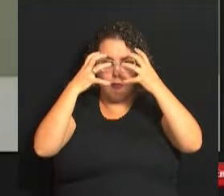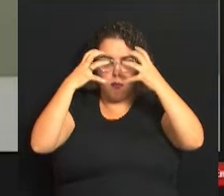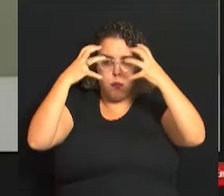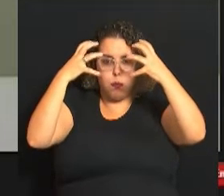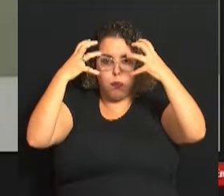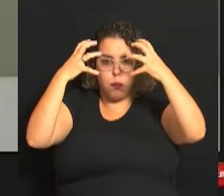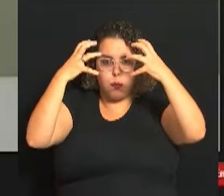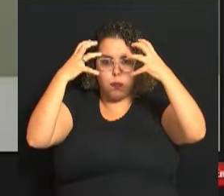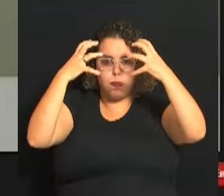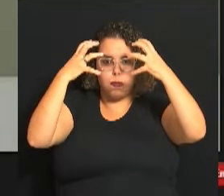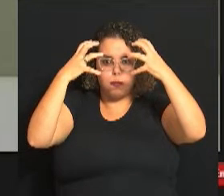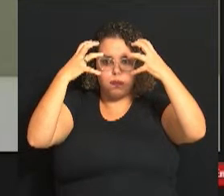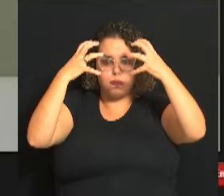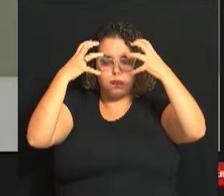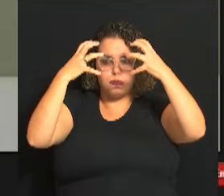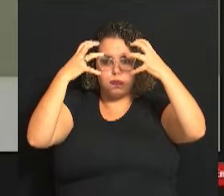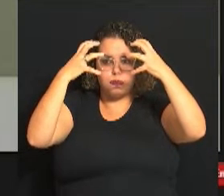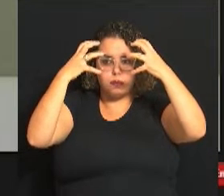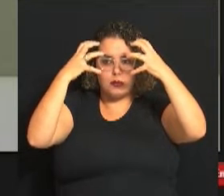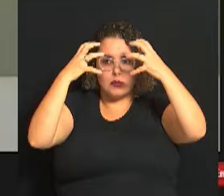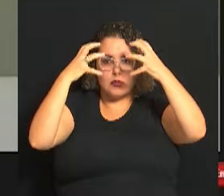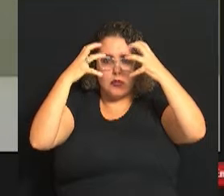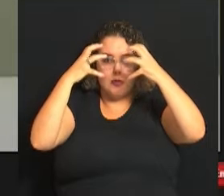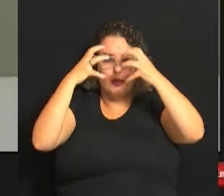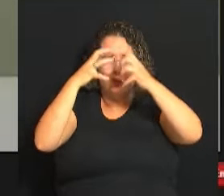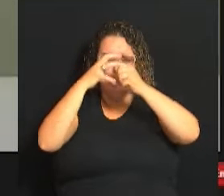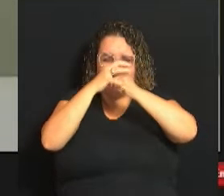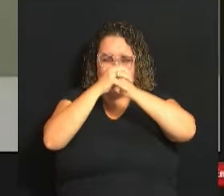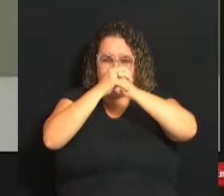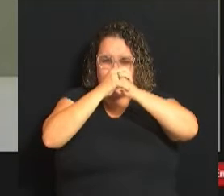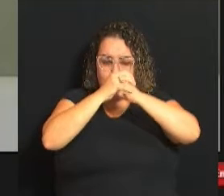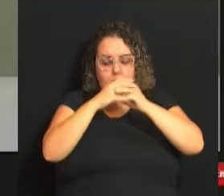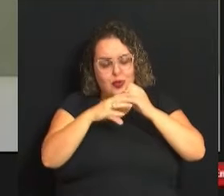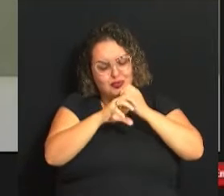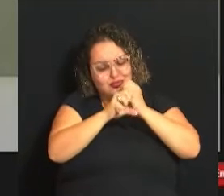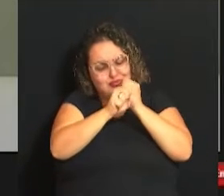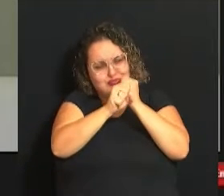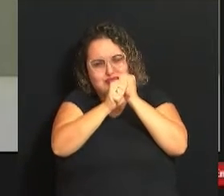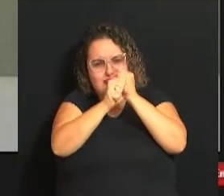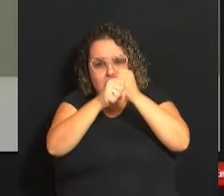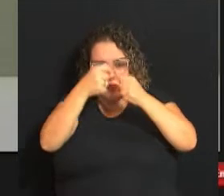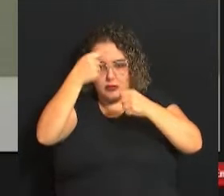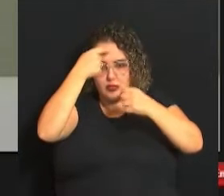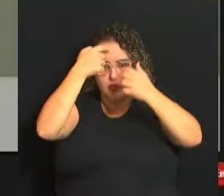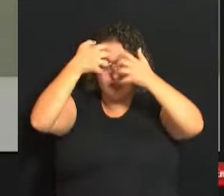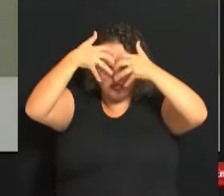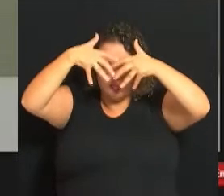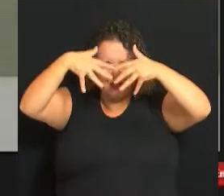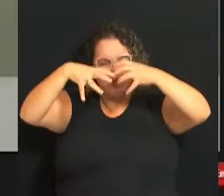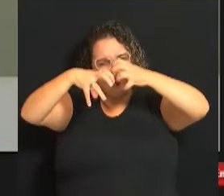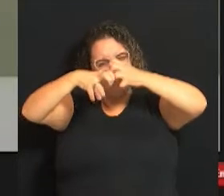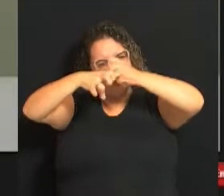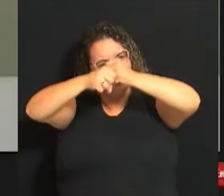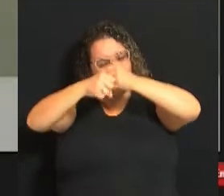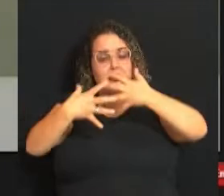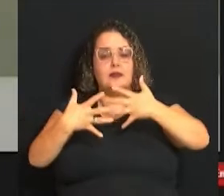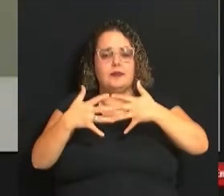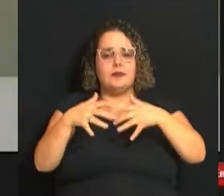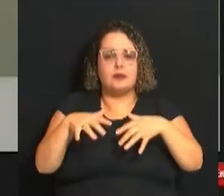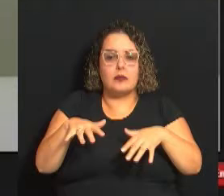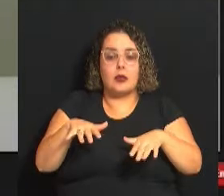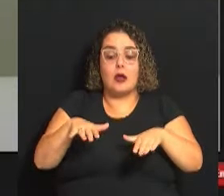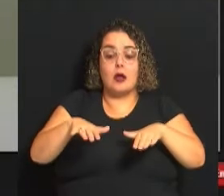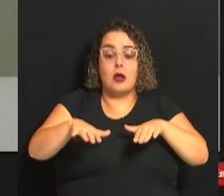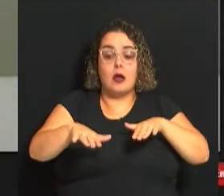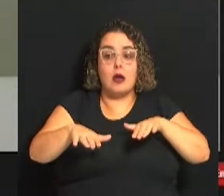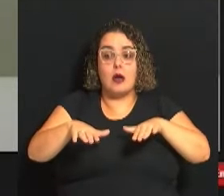e comprime as vias neurais, fazendo com que o paciente, por exemplo, perca a mobilidade de um